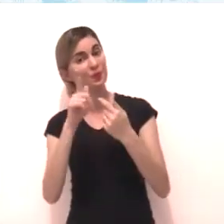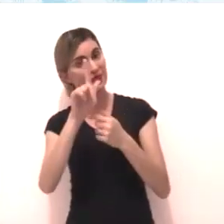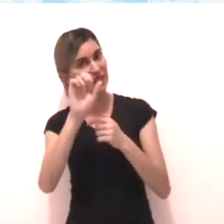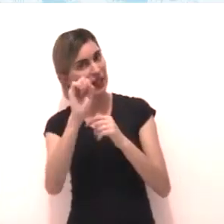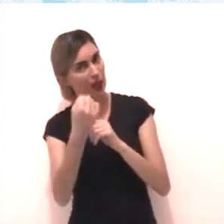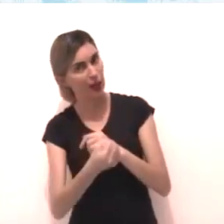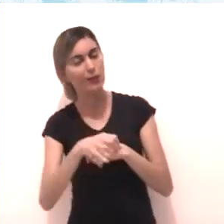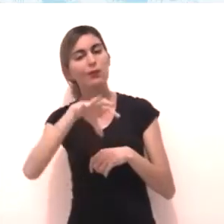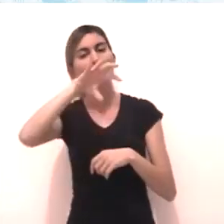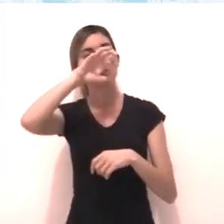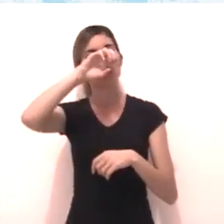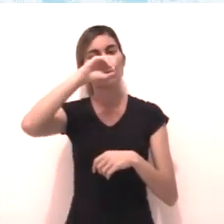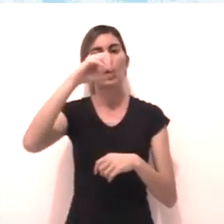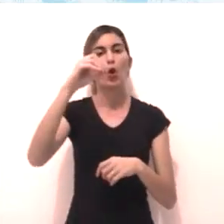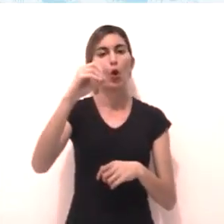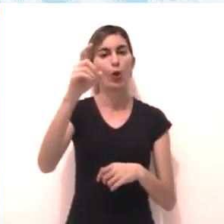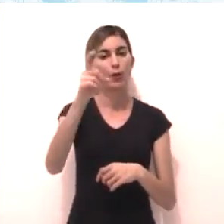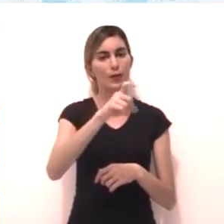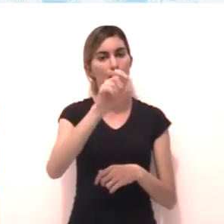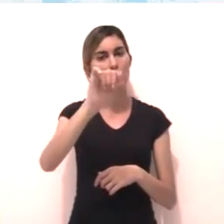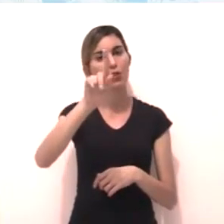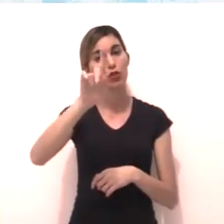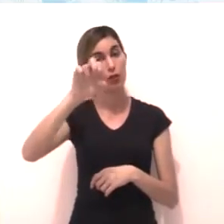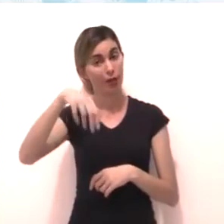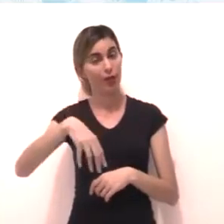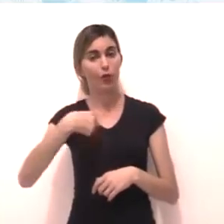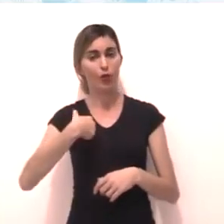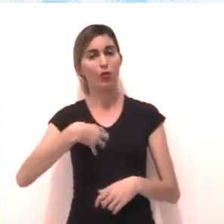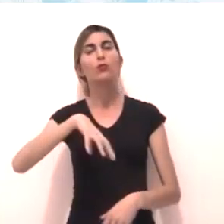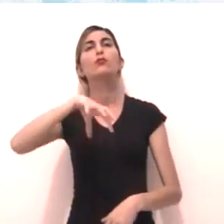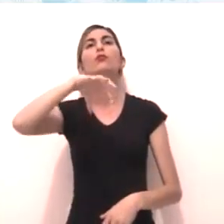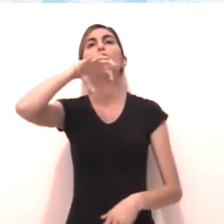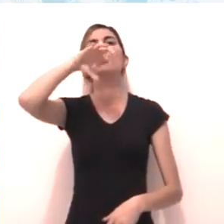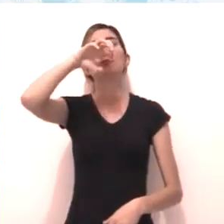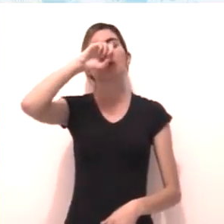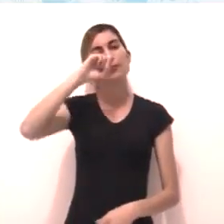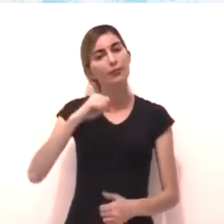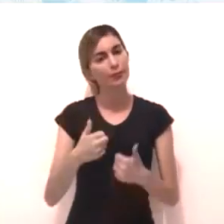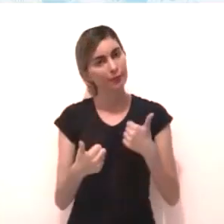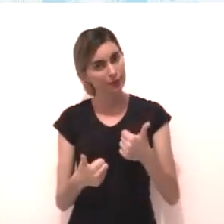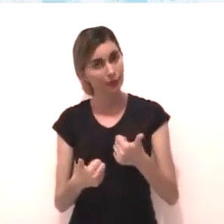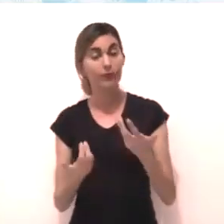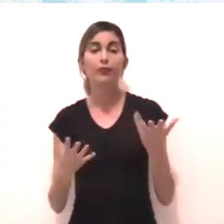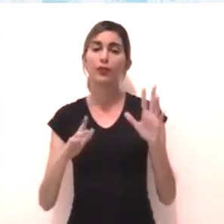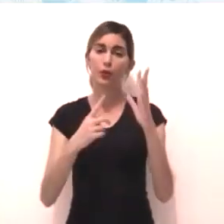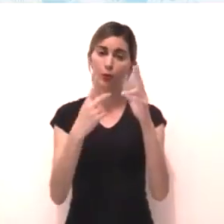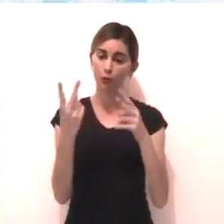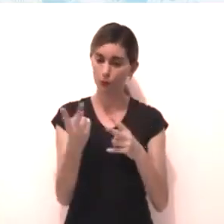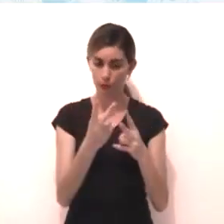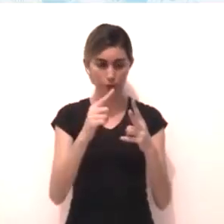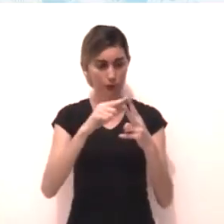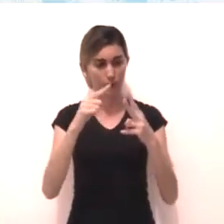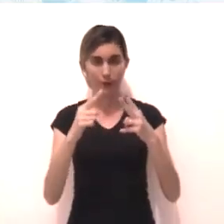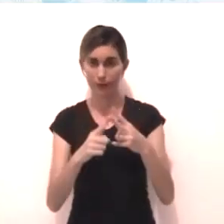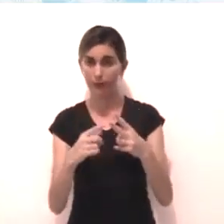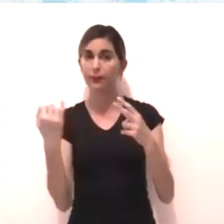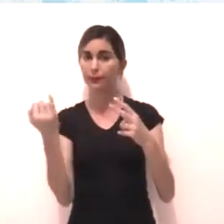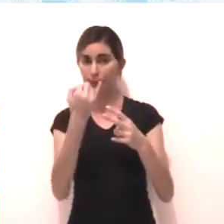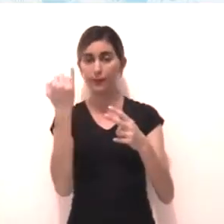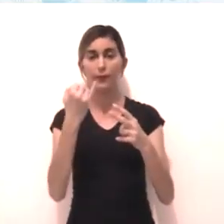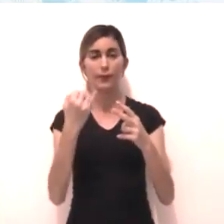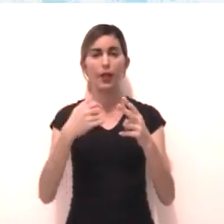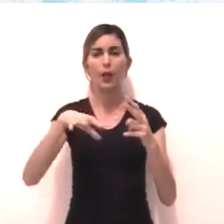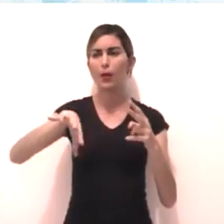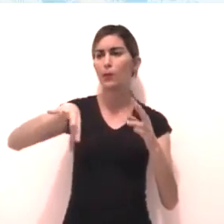o gás oxigênio. E esses 2 grandes momentos são muito importantes, porque quando